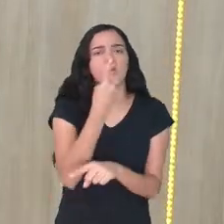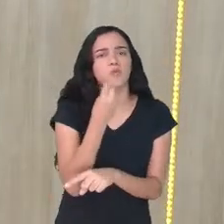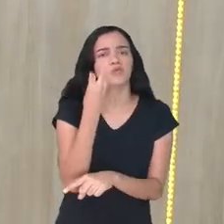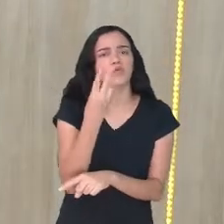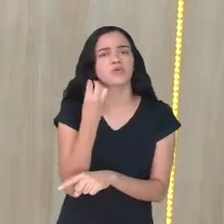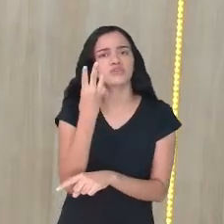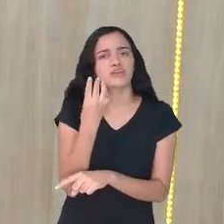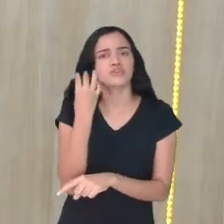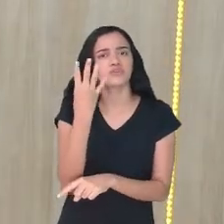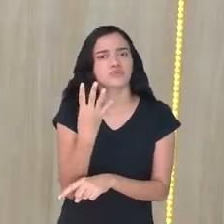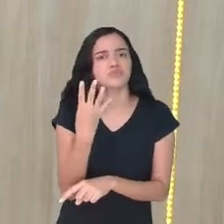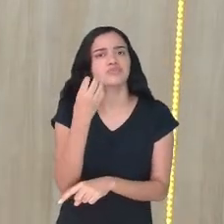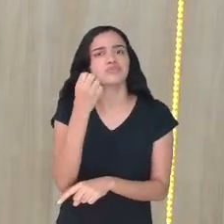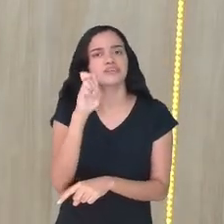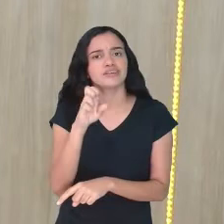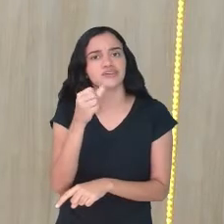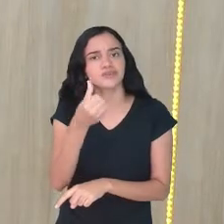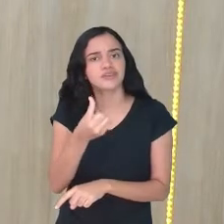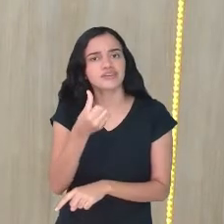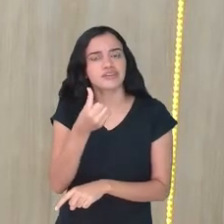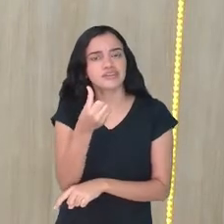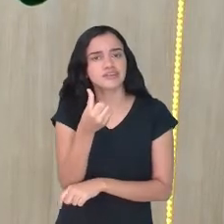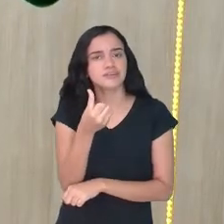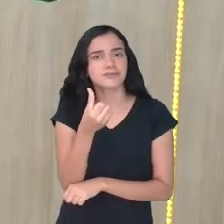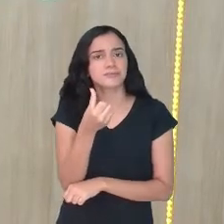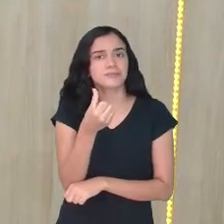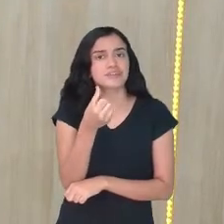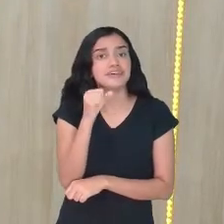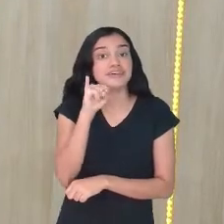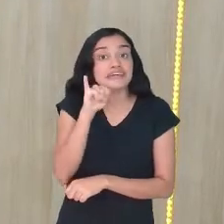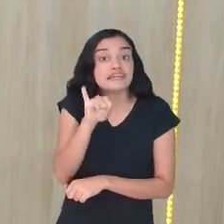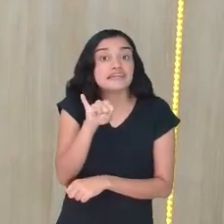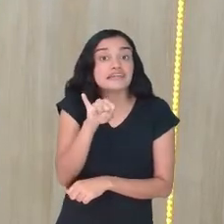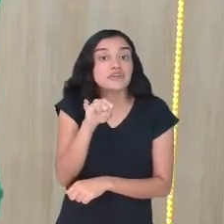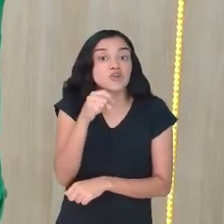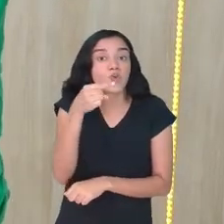1, 2, 3, 4, 5, 6, se você chegar a